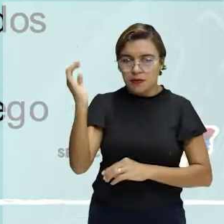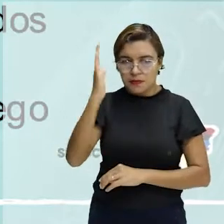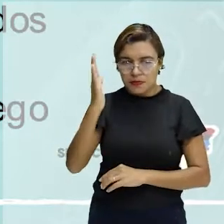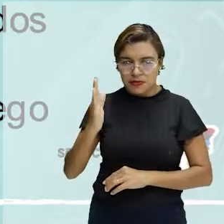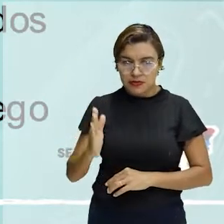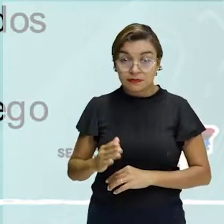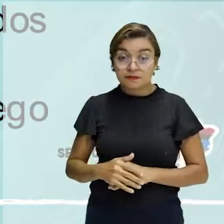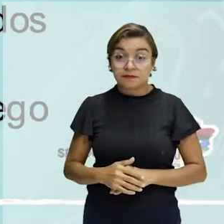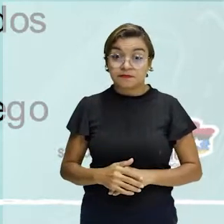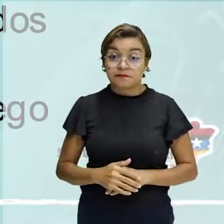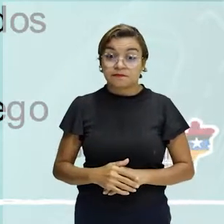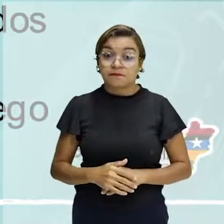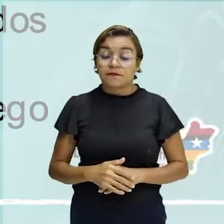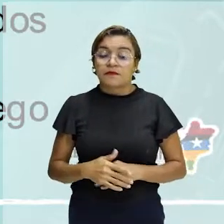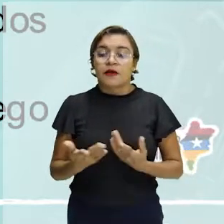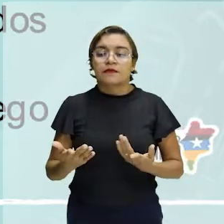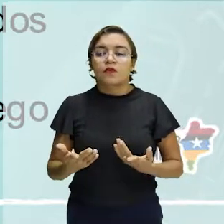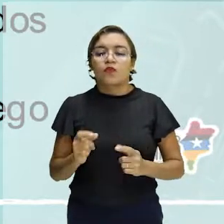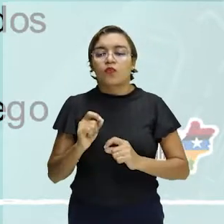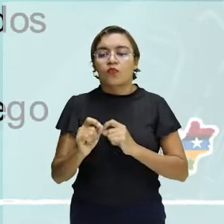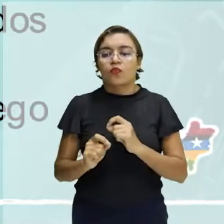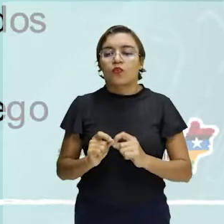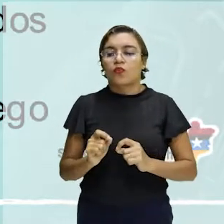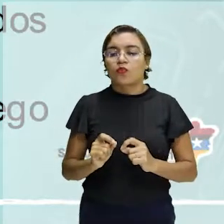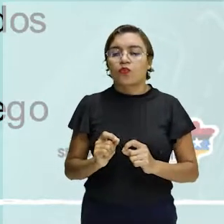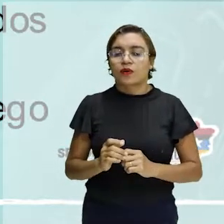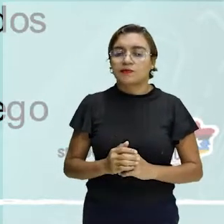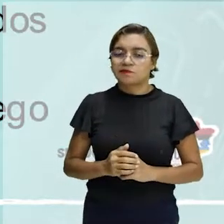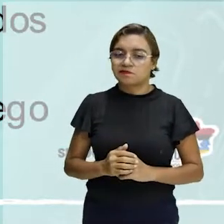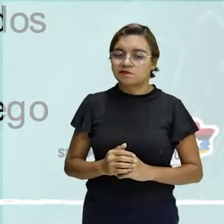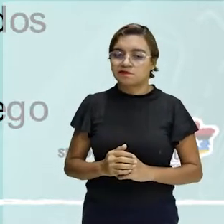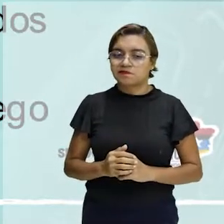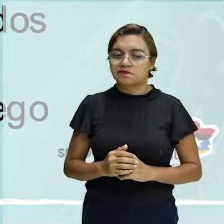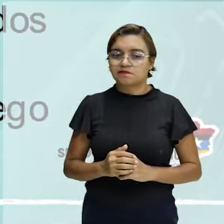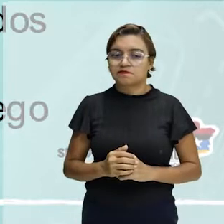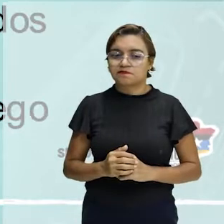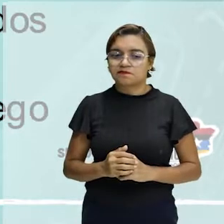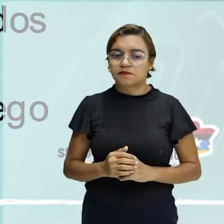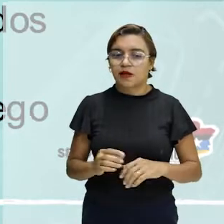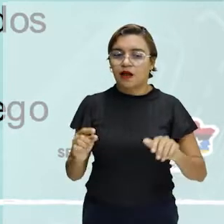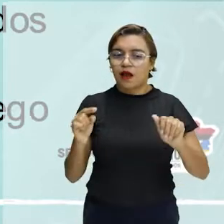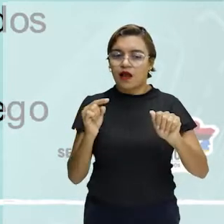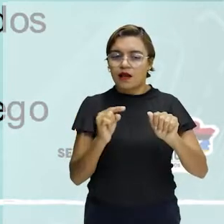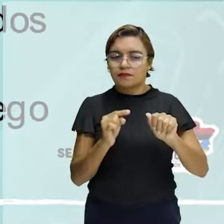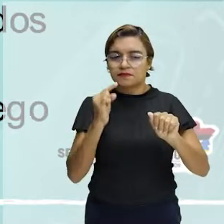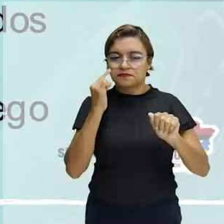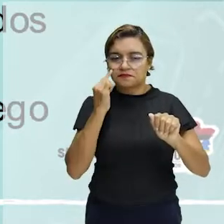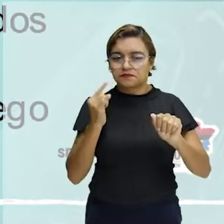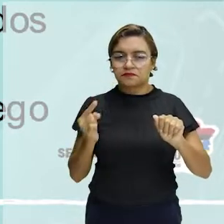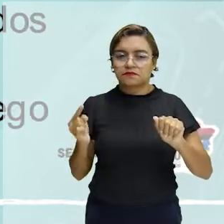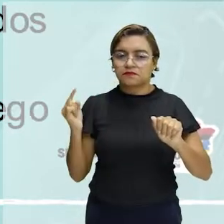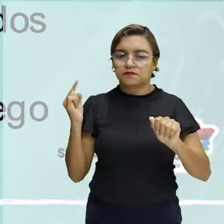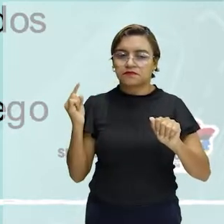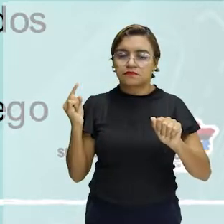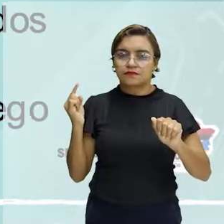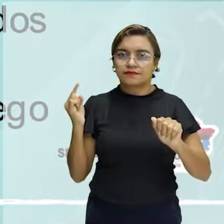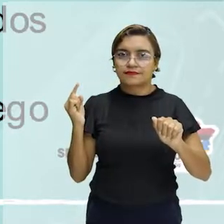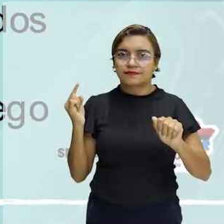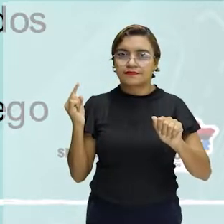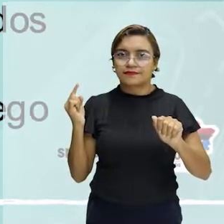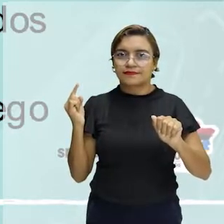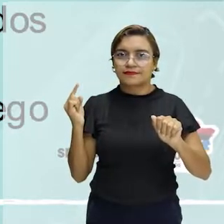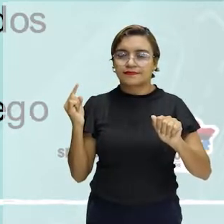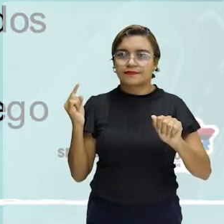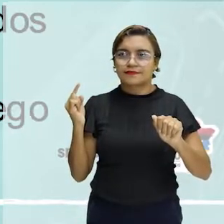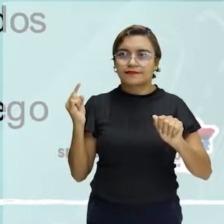das vantagens dessas fontes está atrelada a: letra A, a utilização de recursos